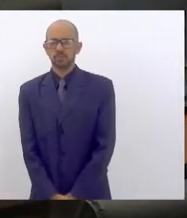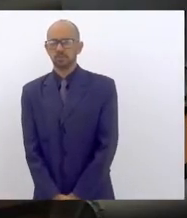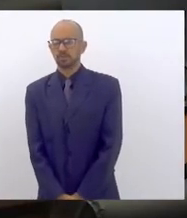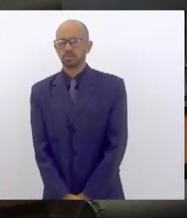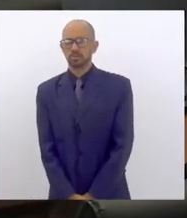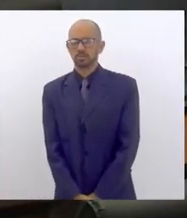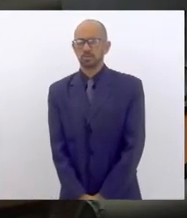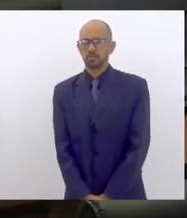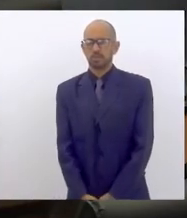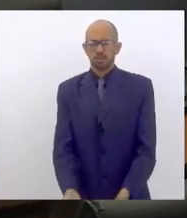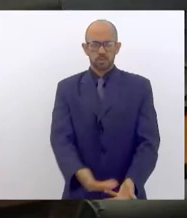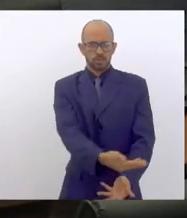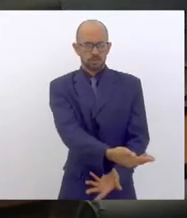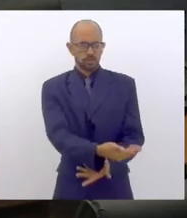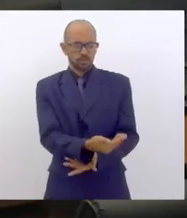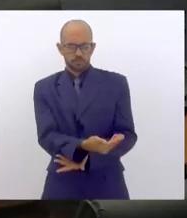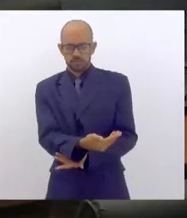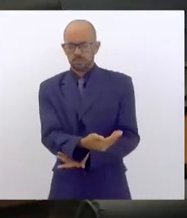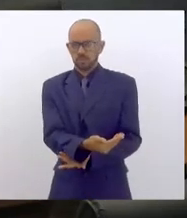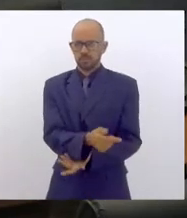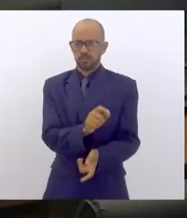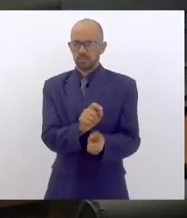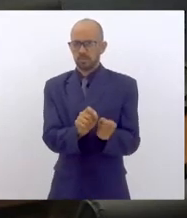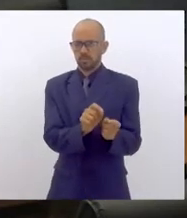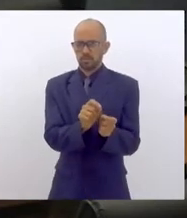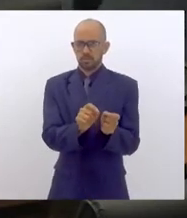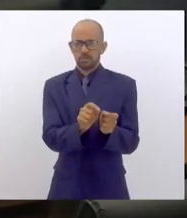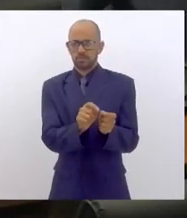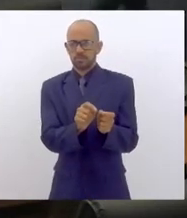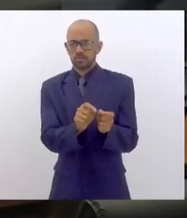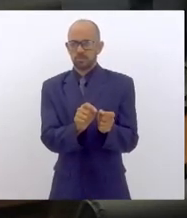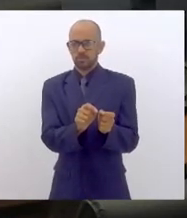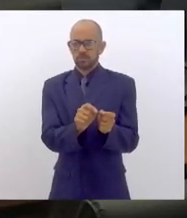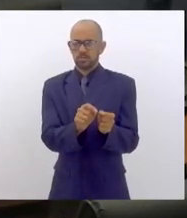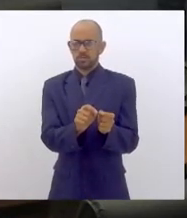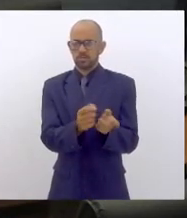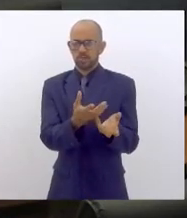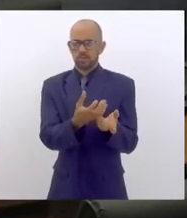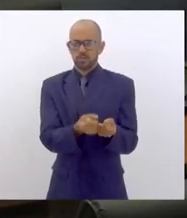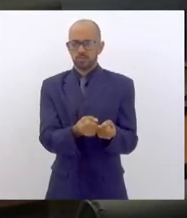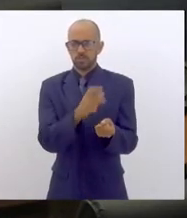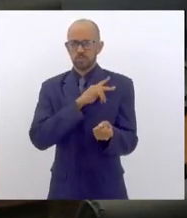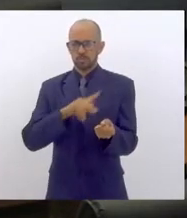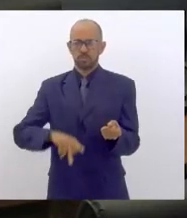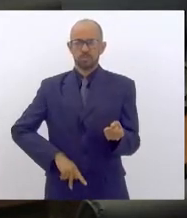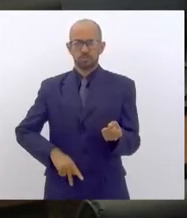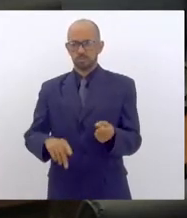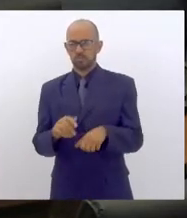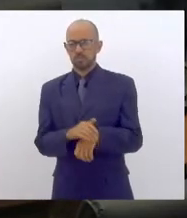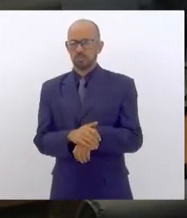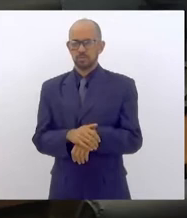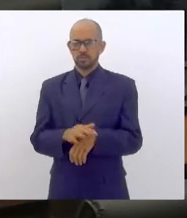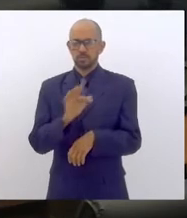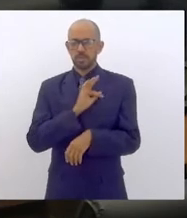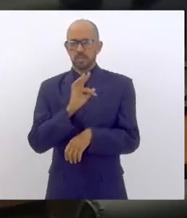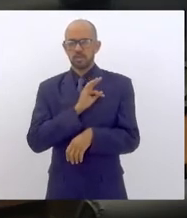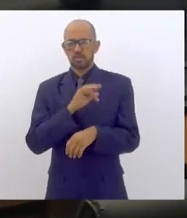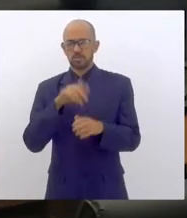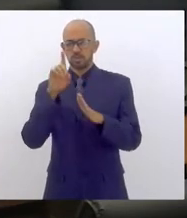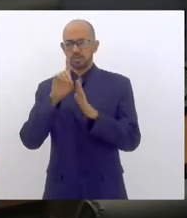E convida o deputado Valdeir Carneiro para assumir a presidência. Deputada Marta Rocha para a